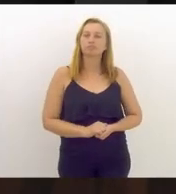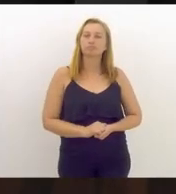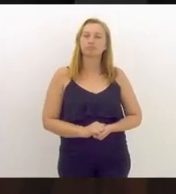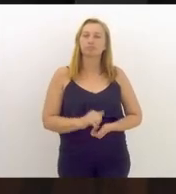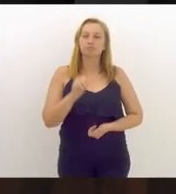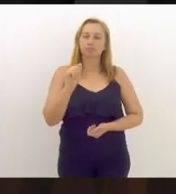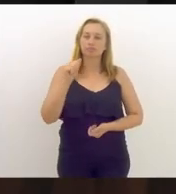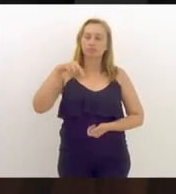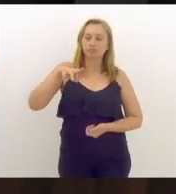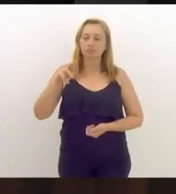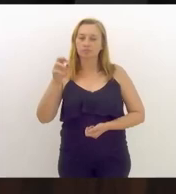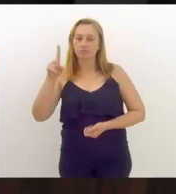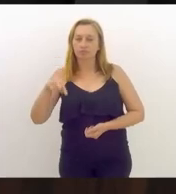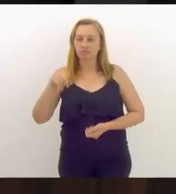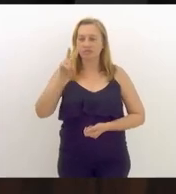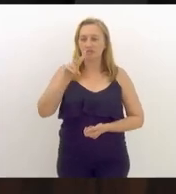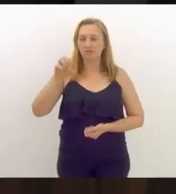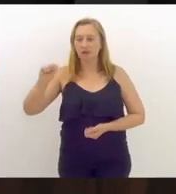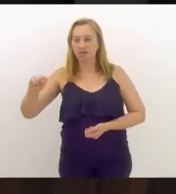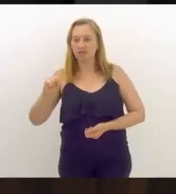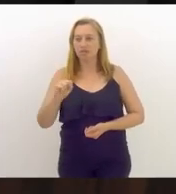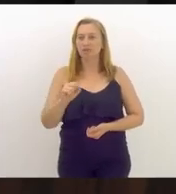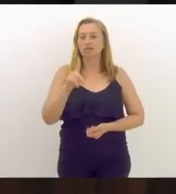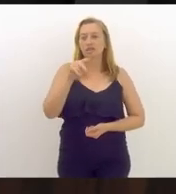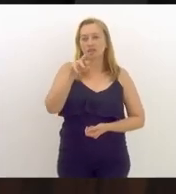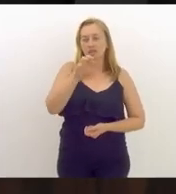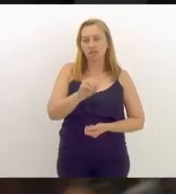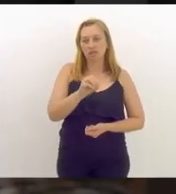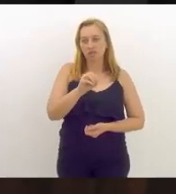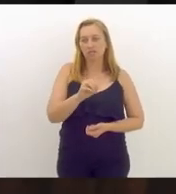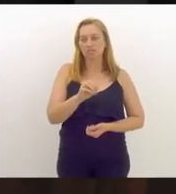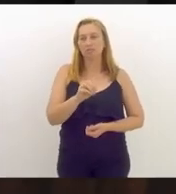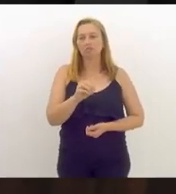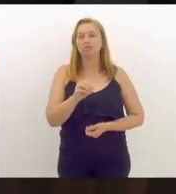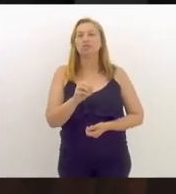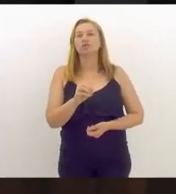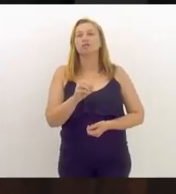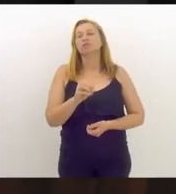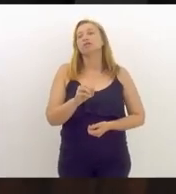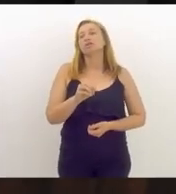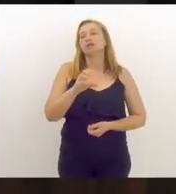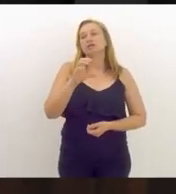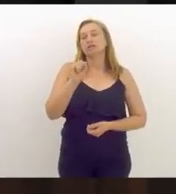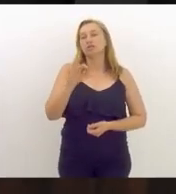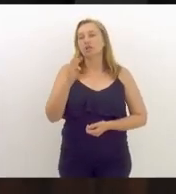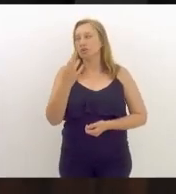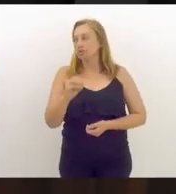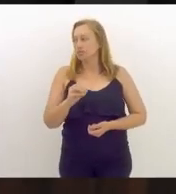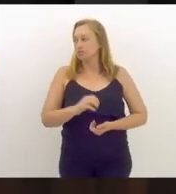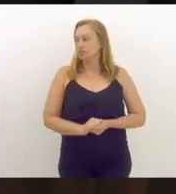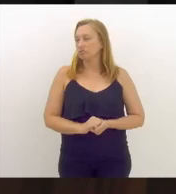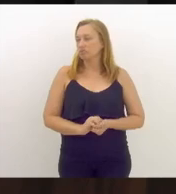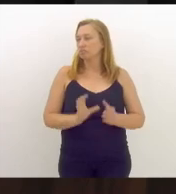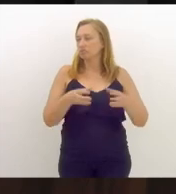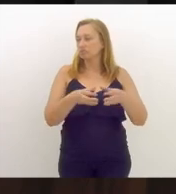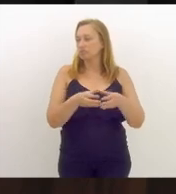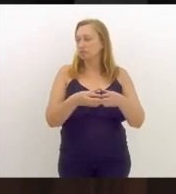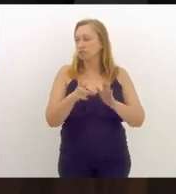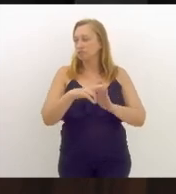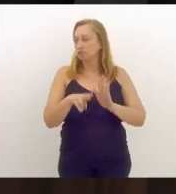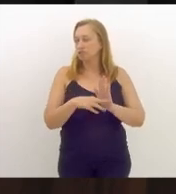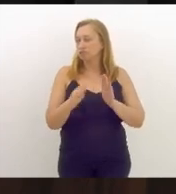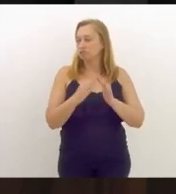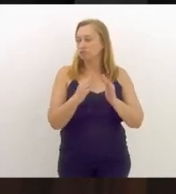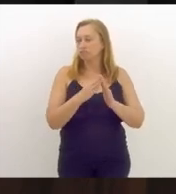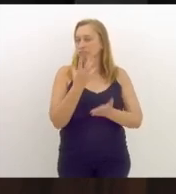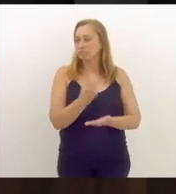o senhor André Vaz presidente do Grêmio Recreativo esportivo social Acadêmicos do Salgueiro parecida comissão de novas internas e